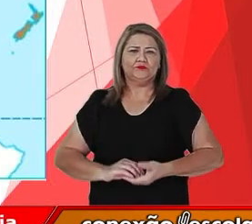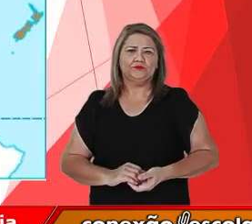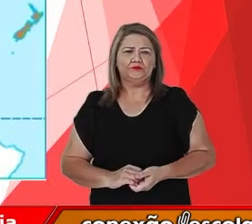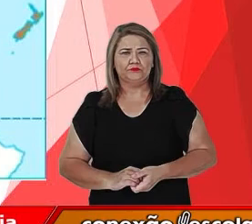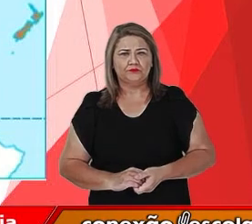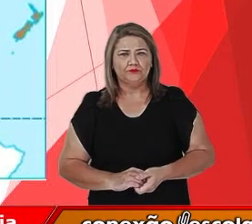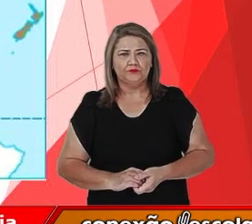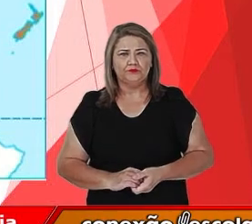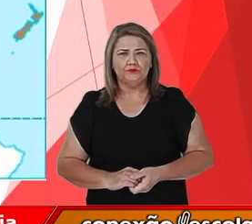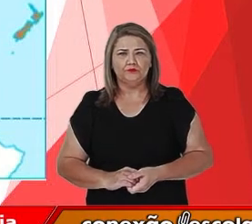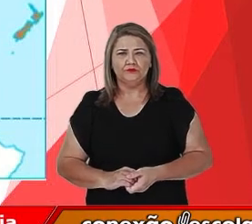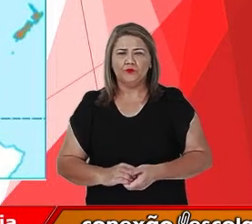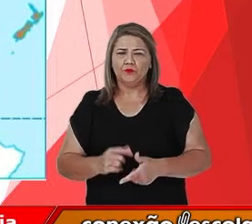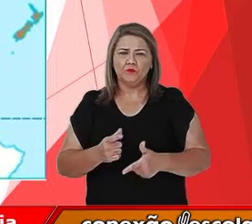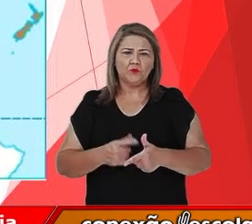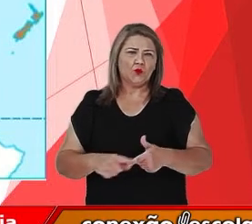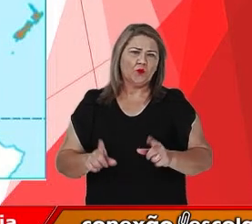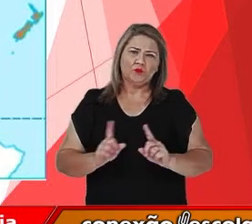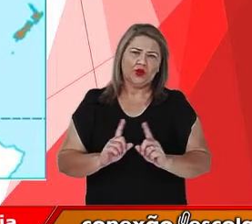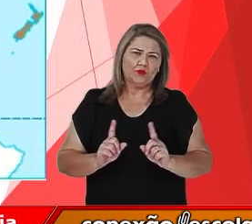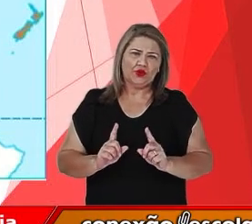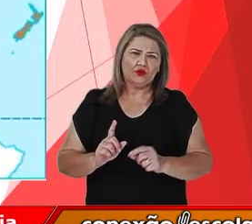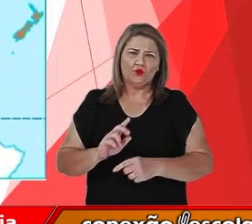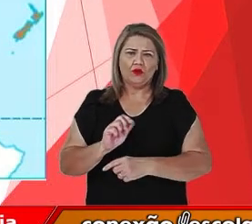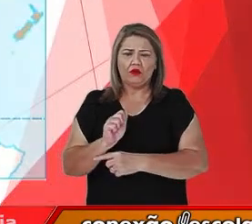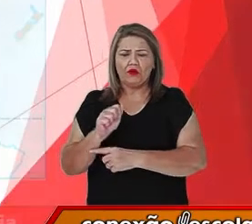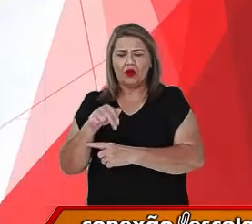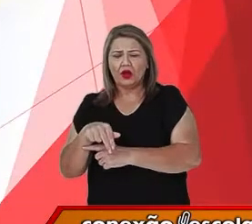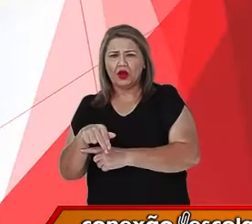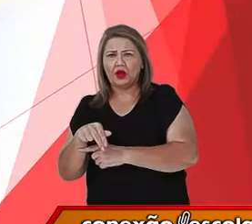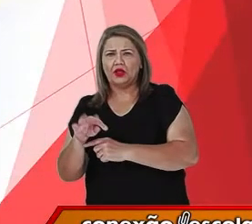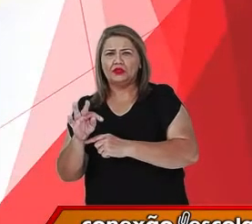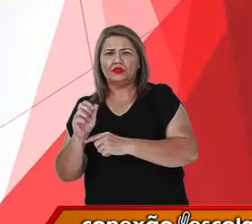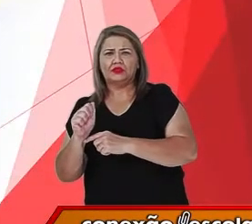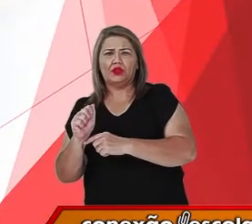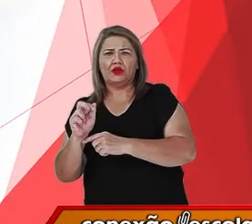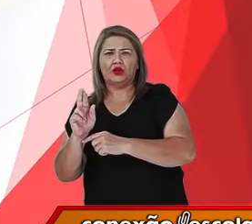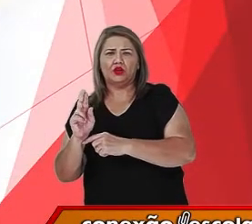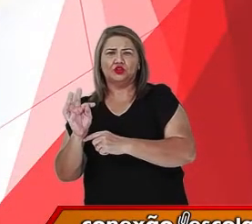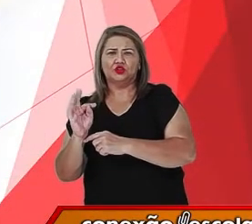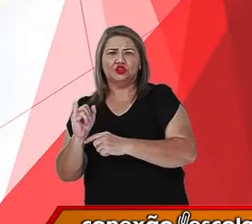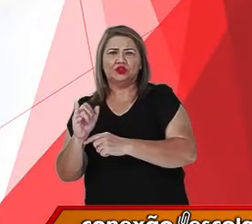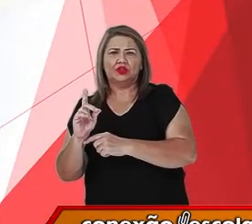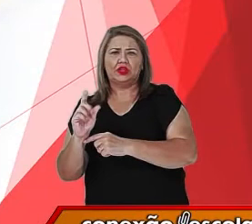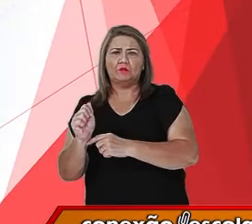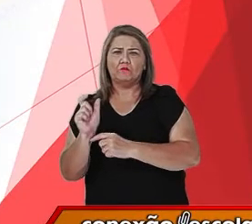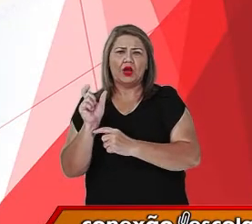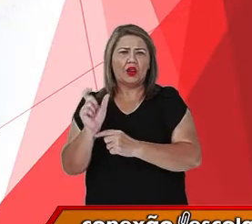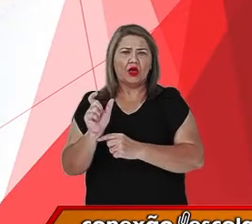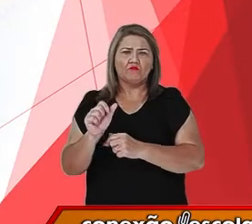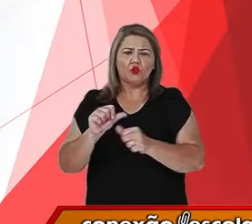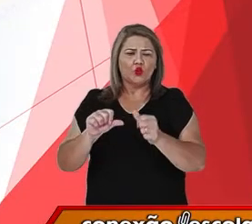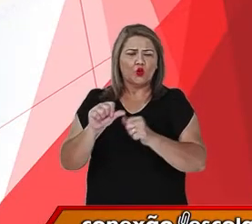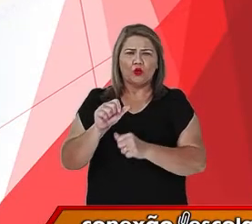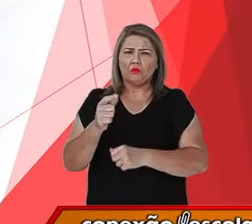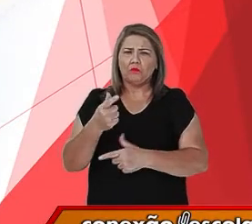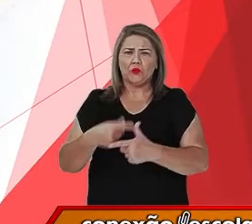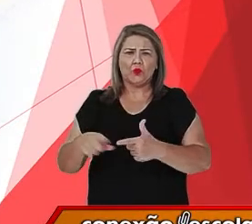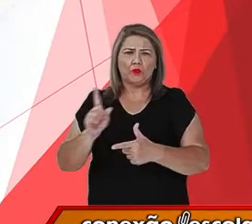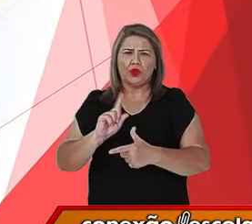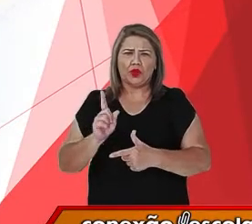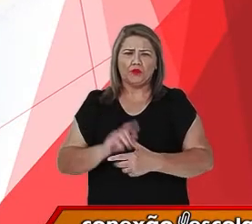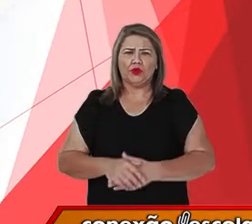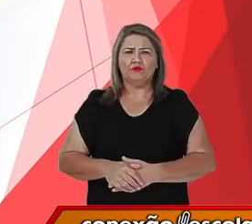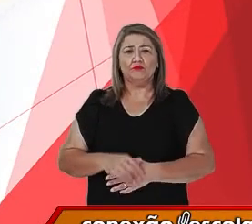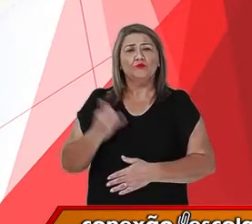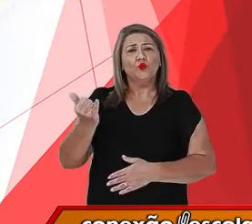beleza? Não tem problema chamar de Antártica ou de Antártida. Bom, é importante ressaltarmos